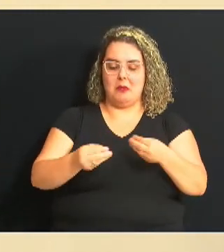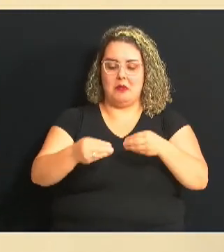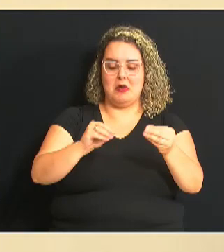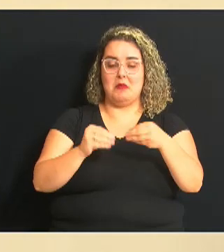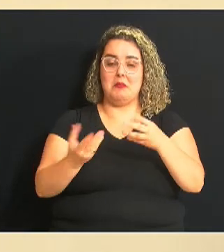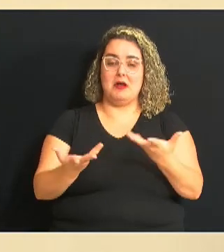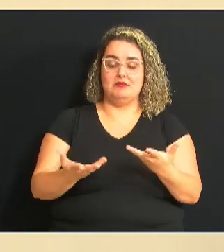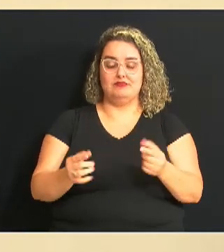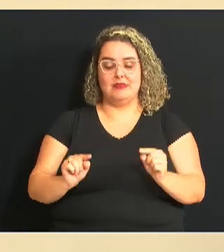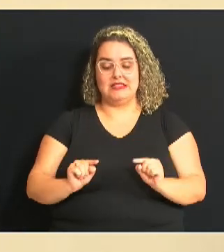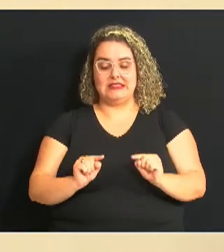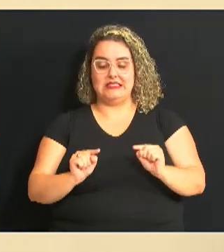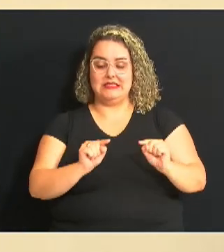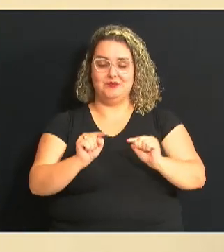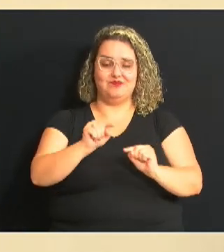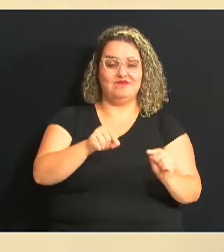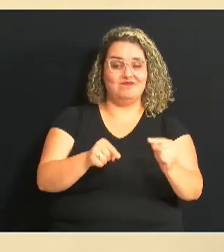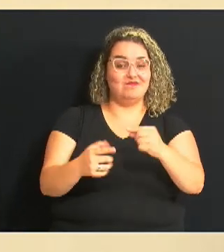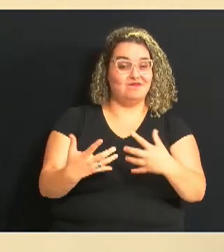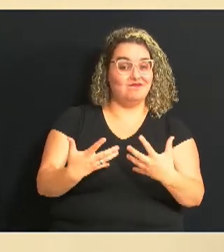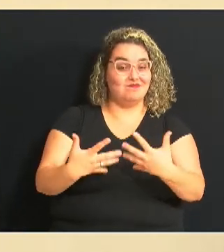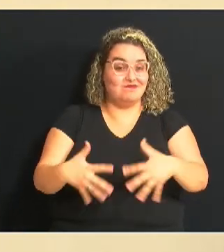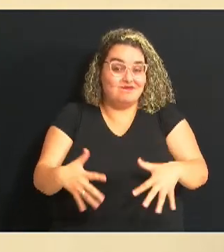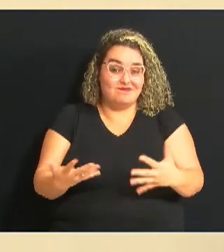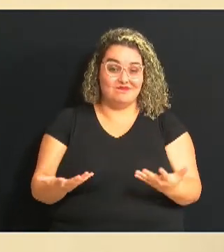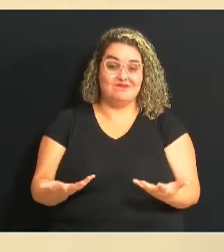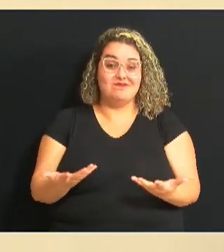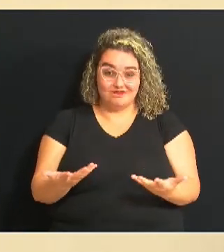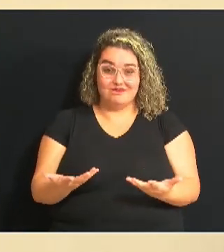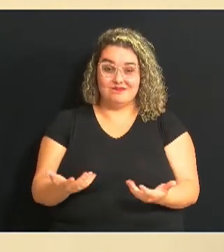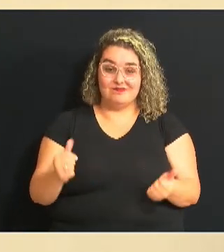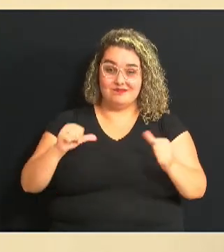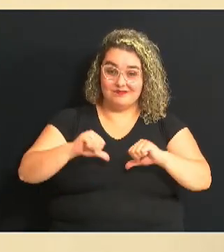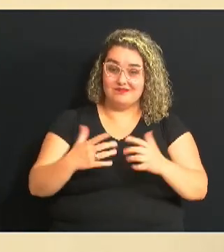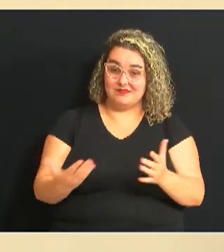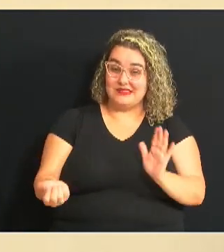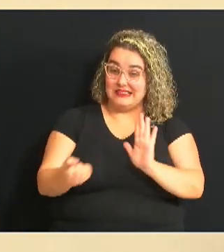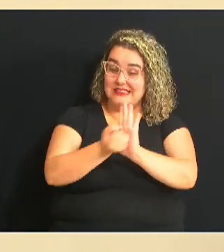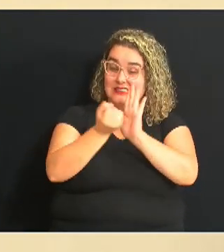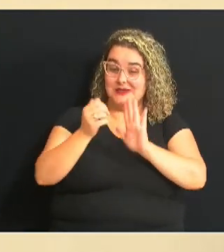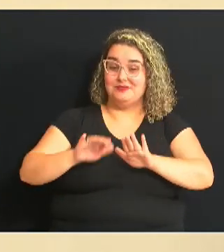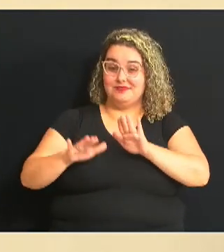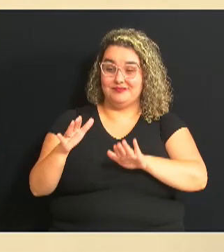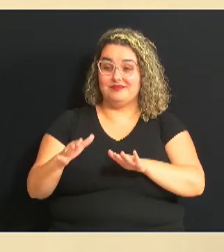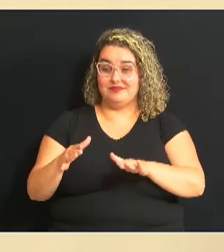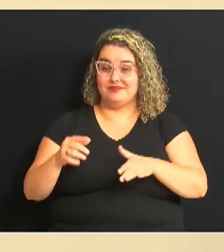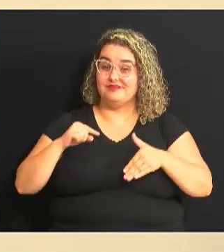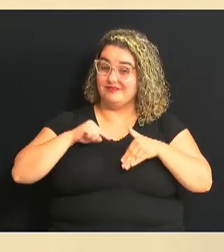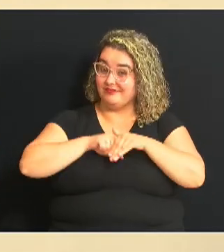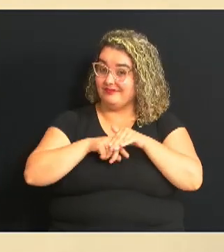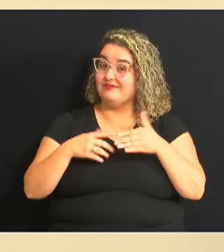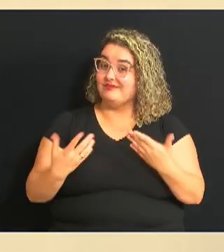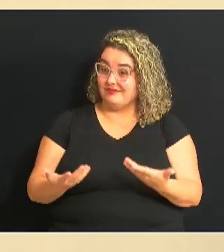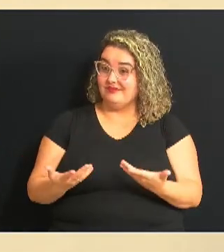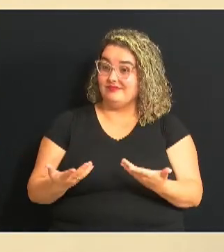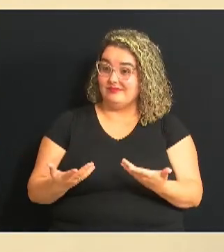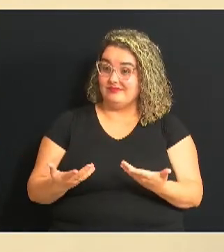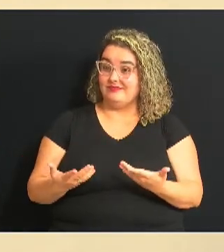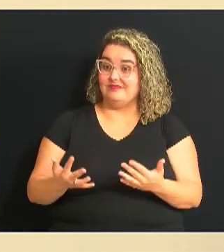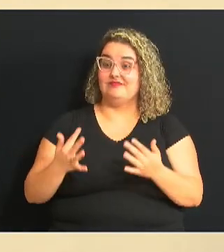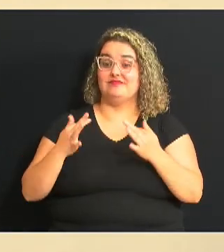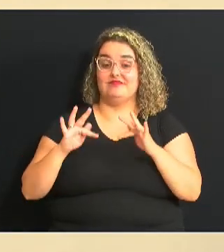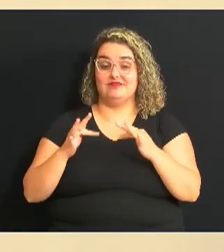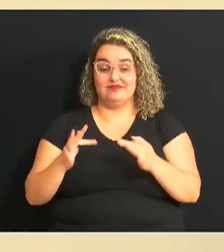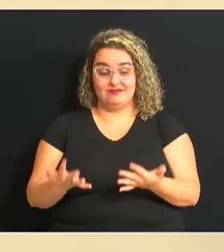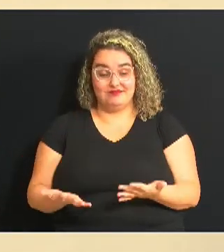possamos ver que as marcas, elas ficaram, e essas marcas, muitas vezes, elas são profundas. E as feridas, por mais